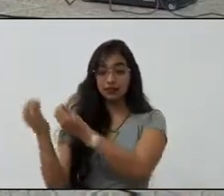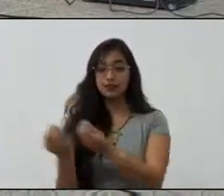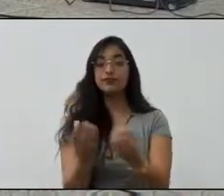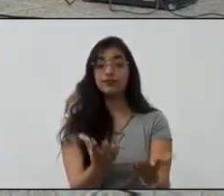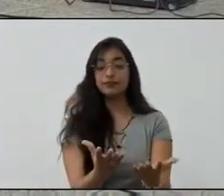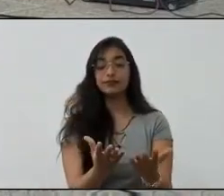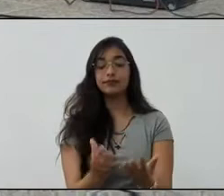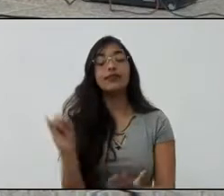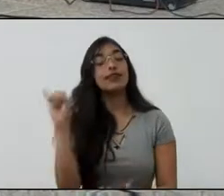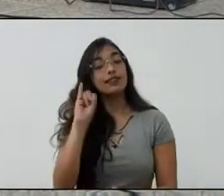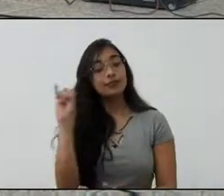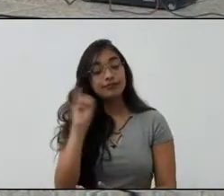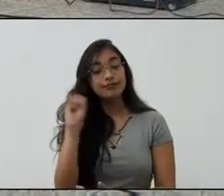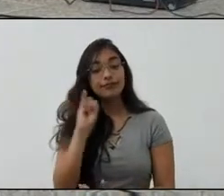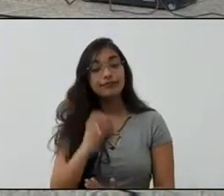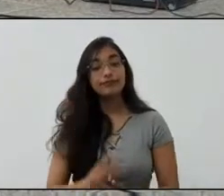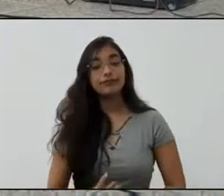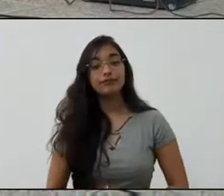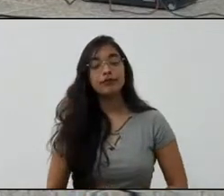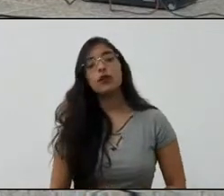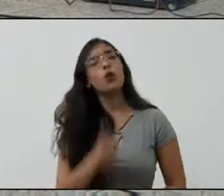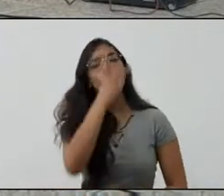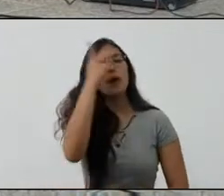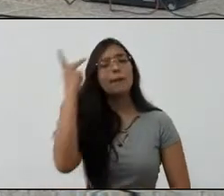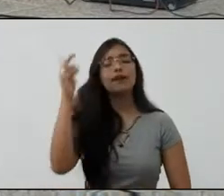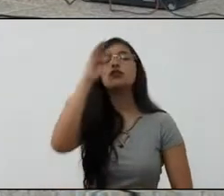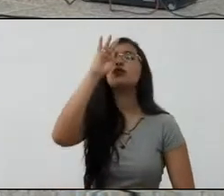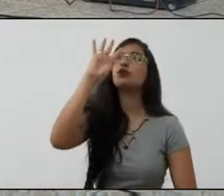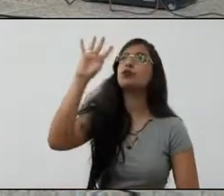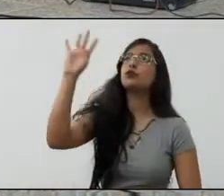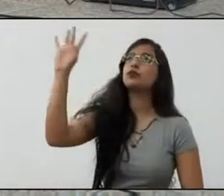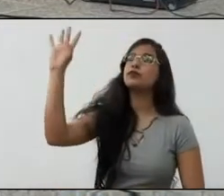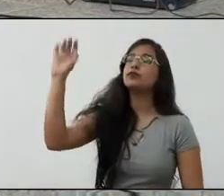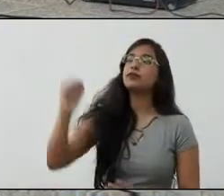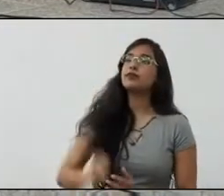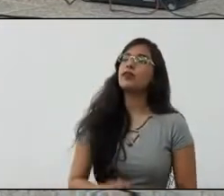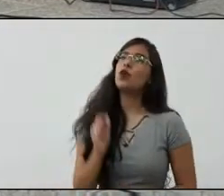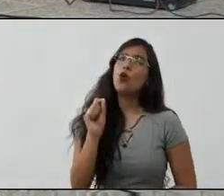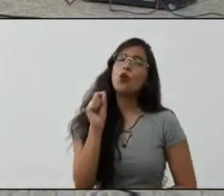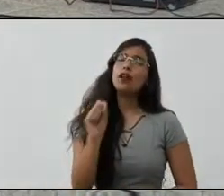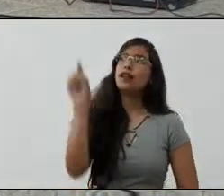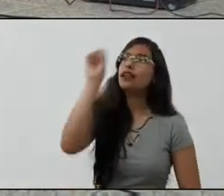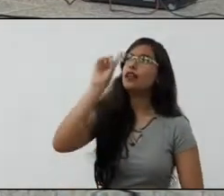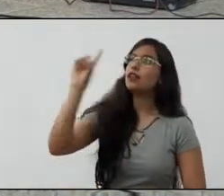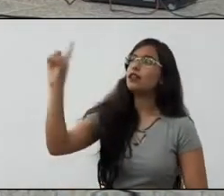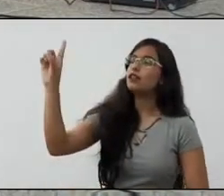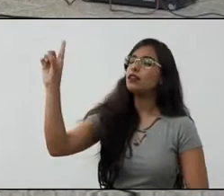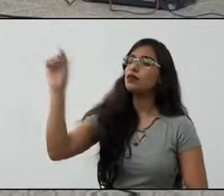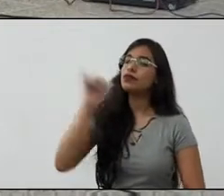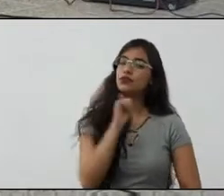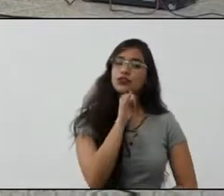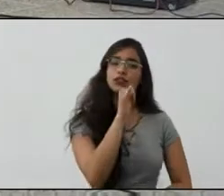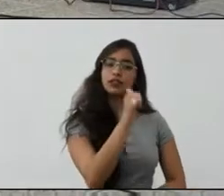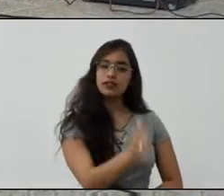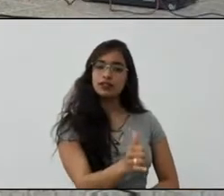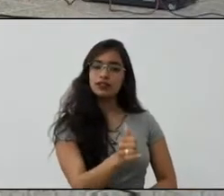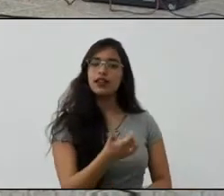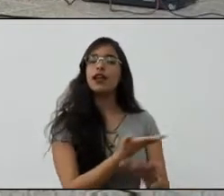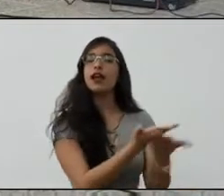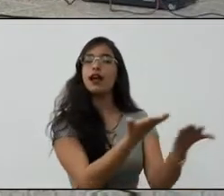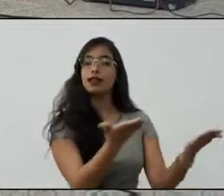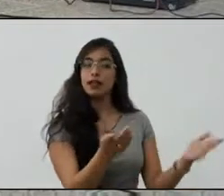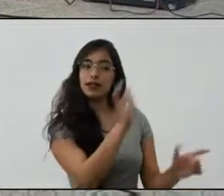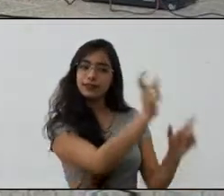Irmãos queridos, alguém certa vez imaginou o que Deus diria aos seus filhos